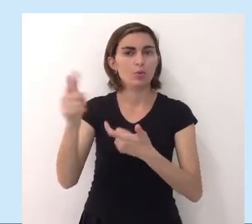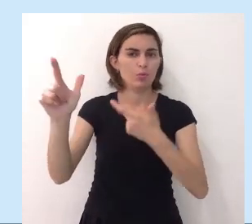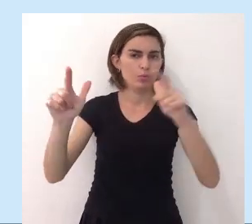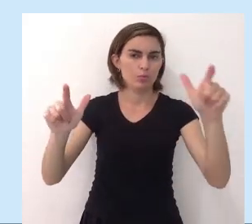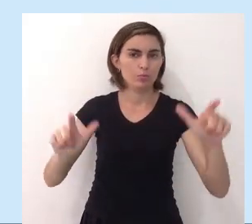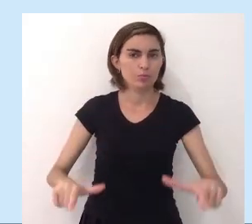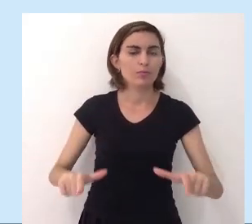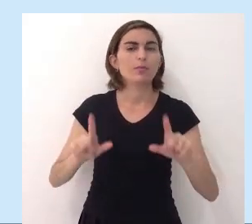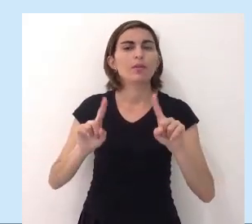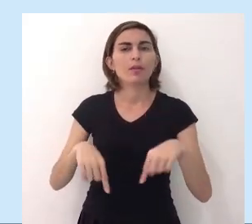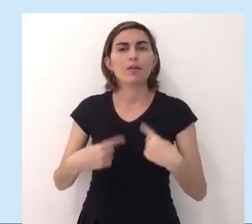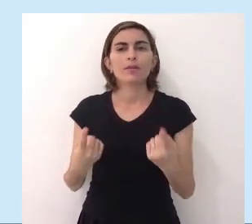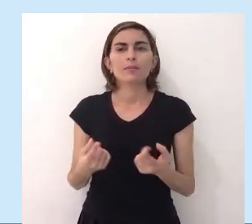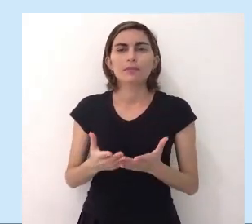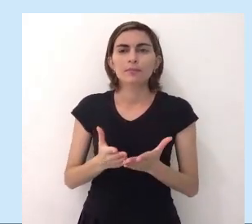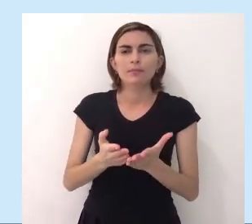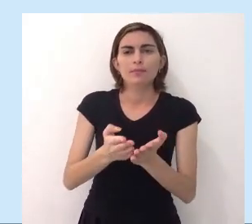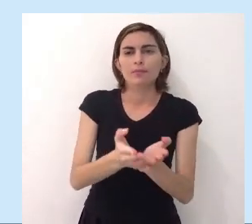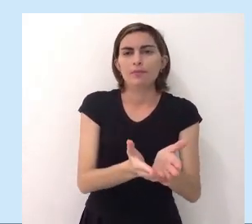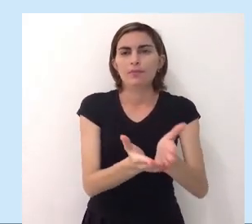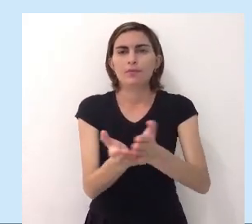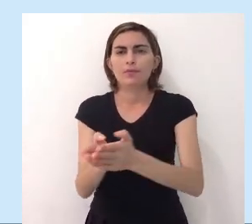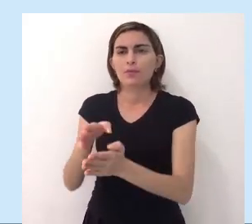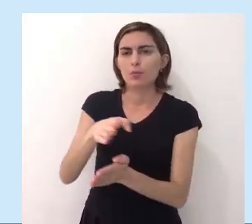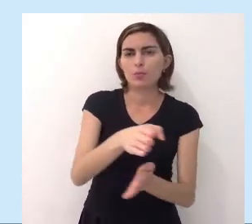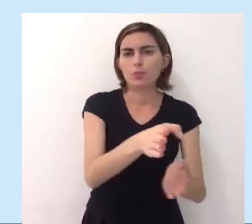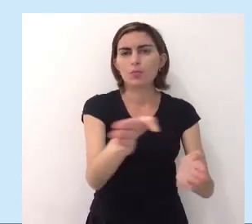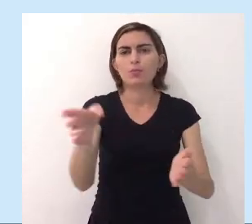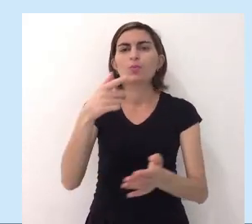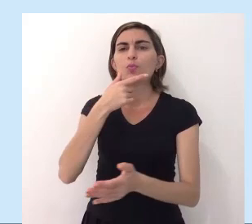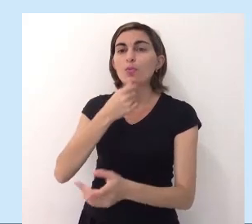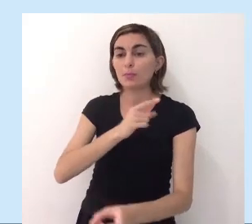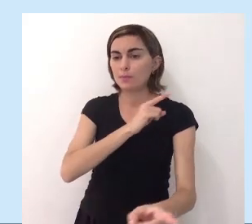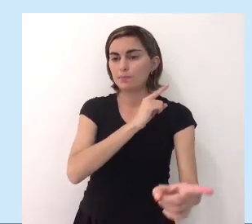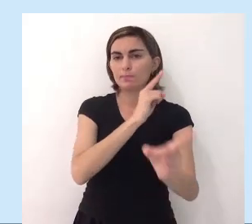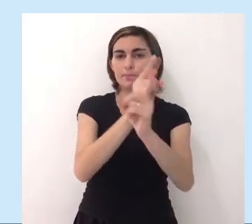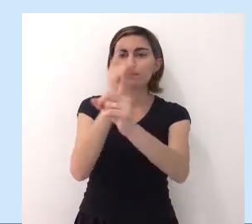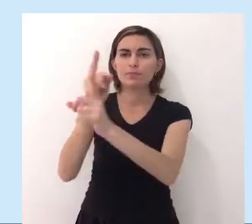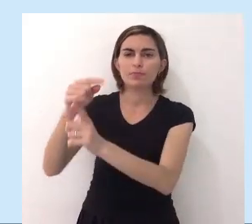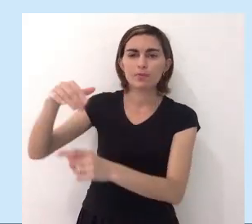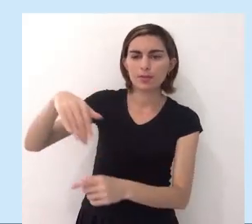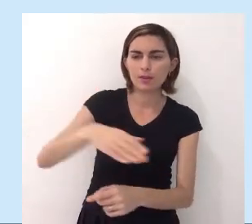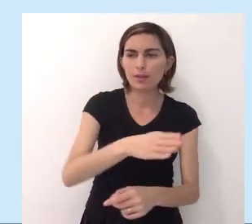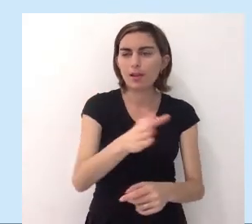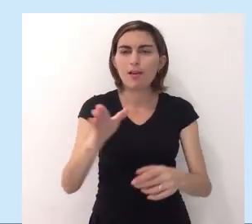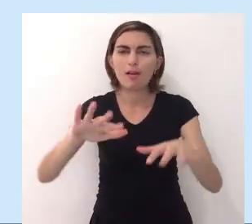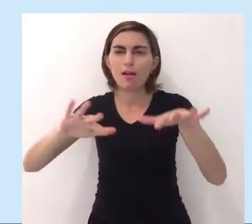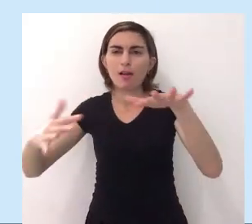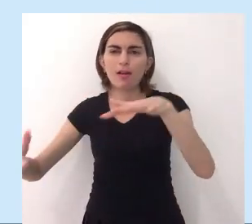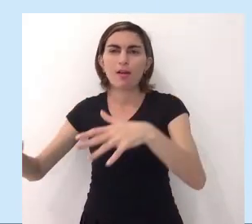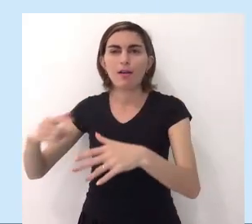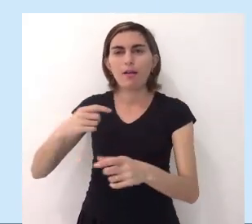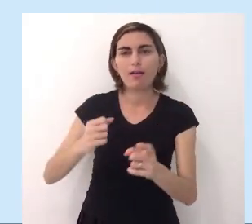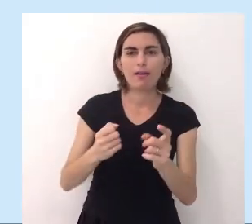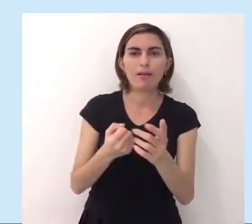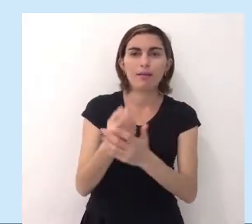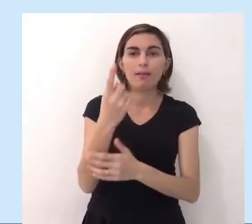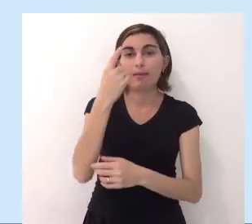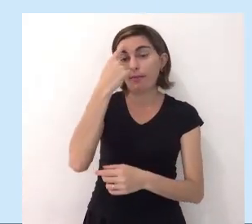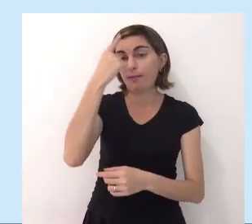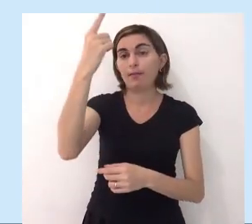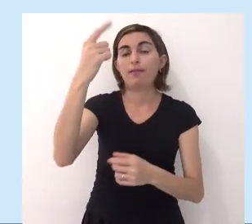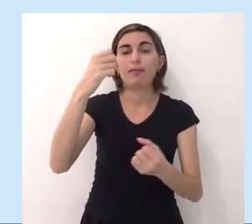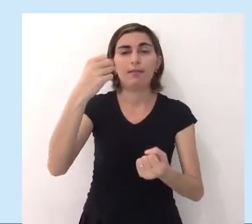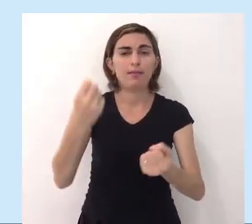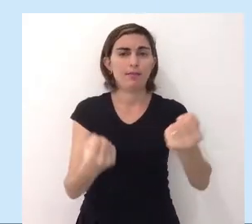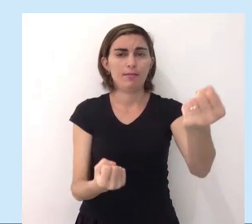para outros territórios, foram as correntes marinhas, tá? Então, o homem ele descobre as correntes marinhas e criam lemes, tá? Que